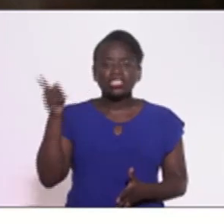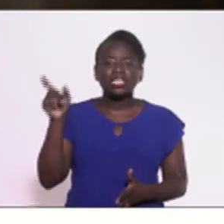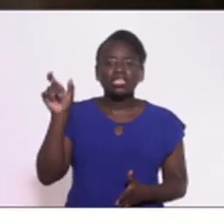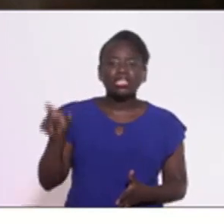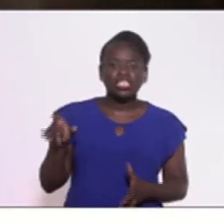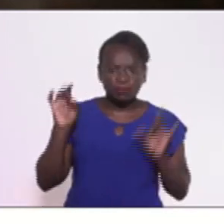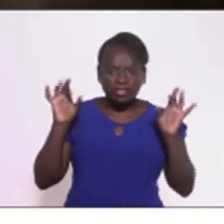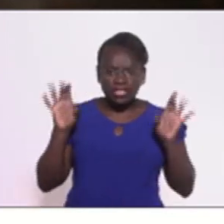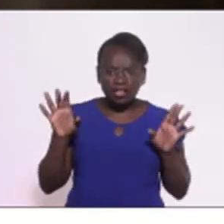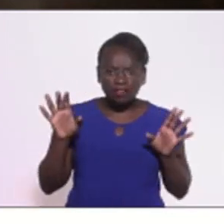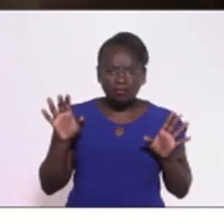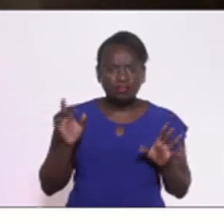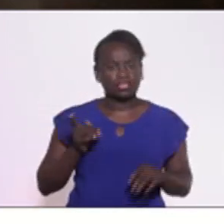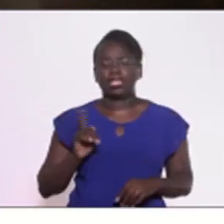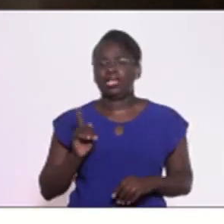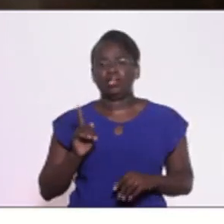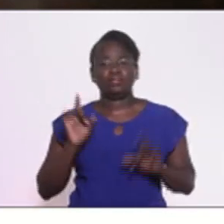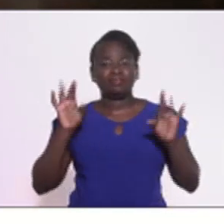Ronaldo, ele é especial? Eu falei,